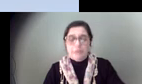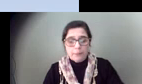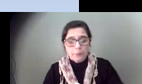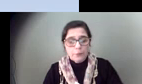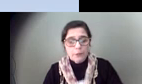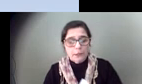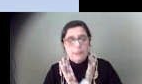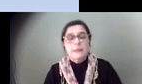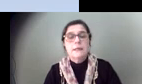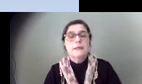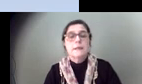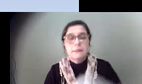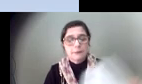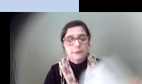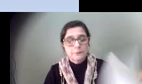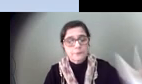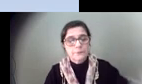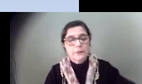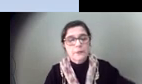o tempo